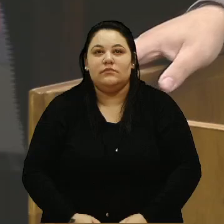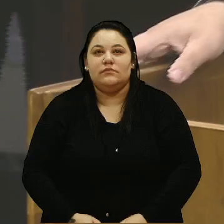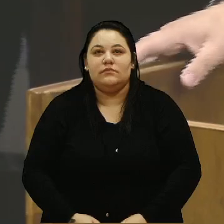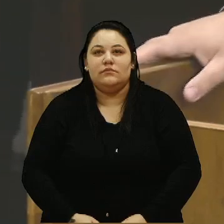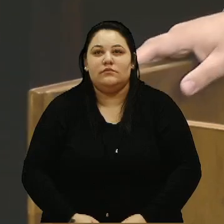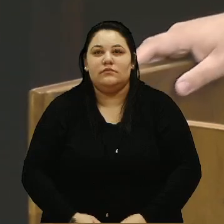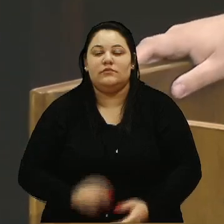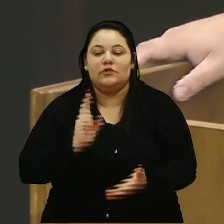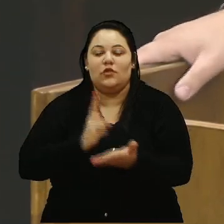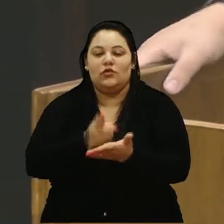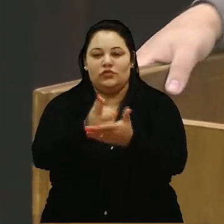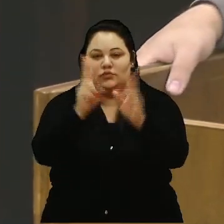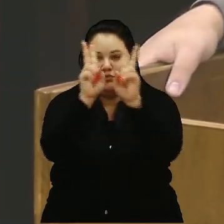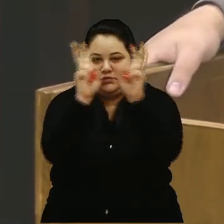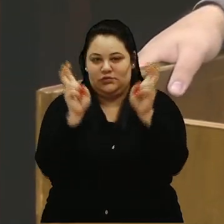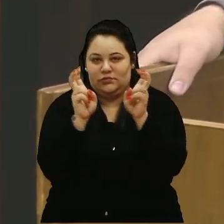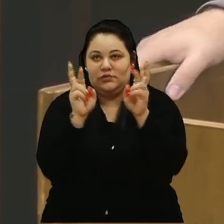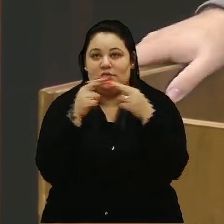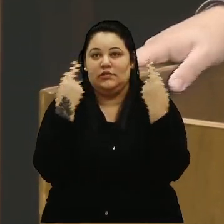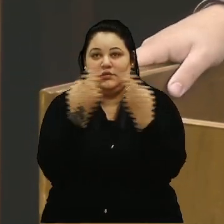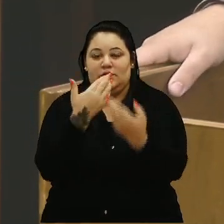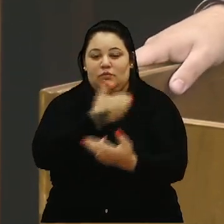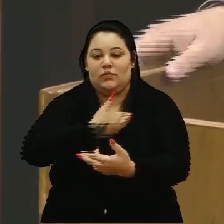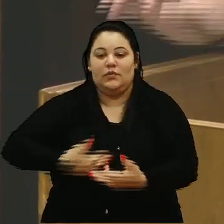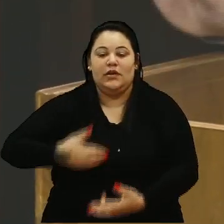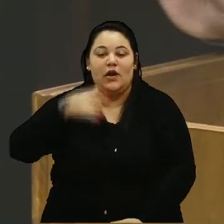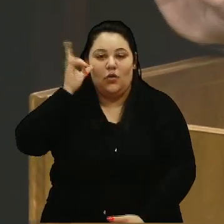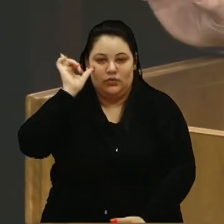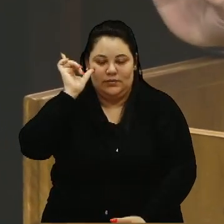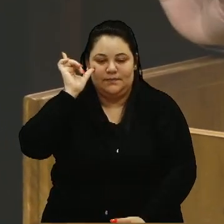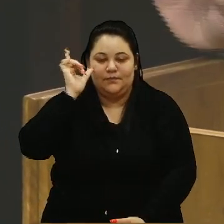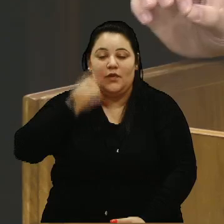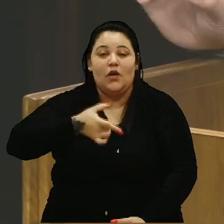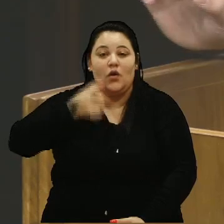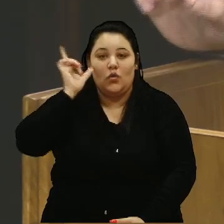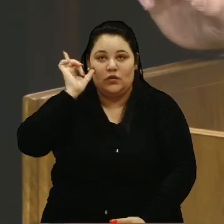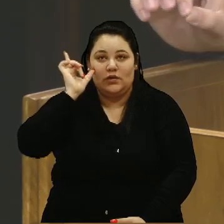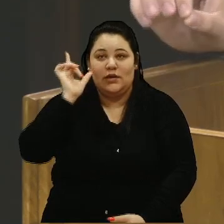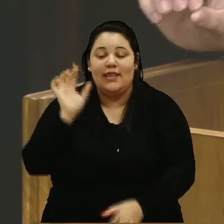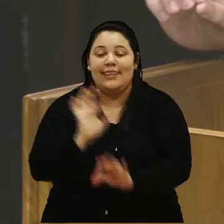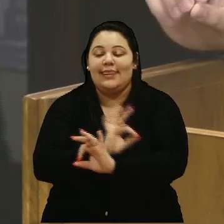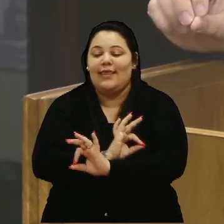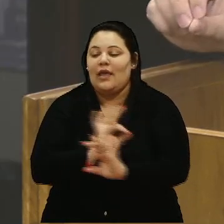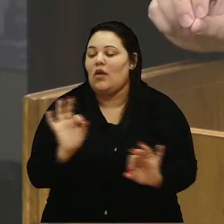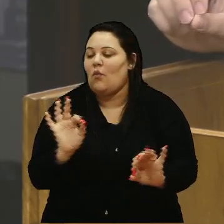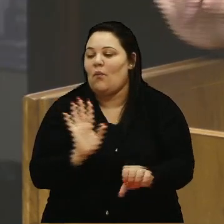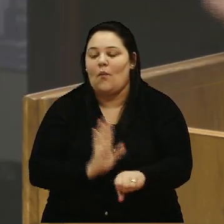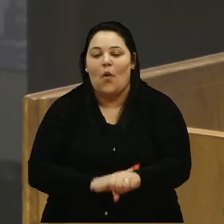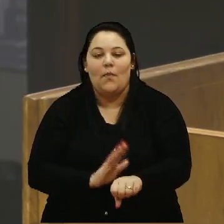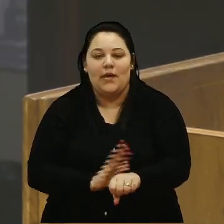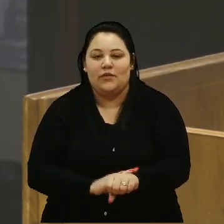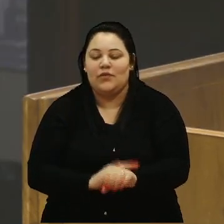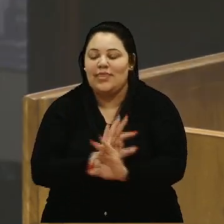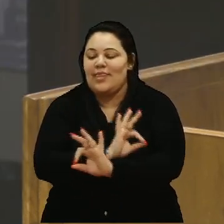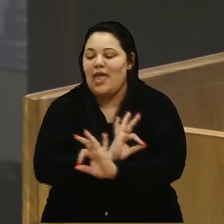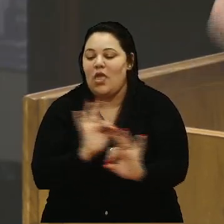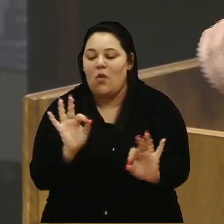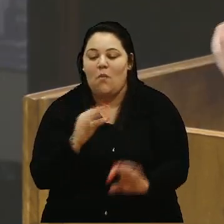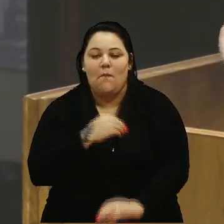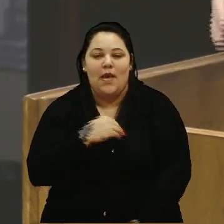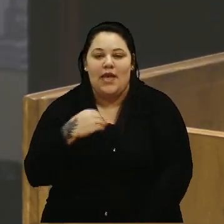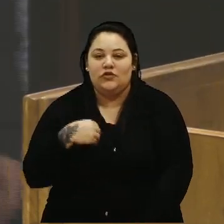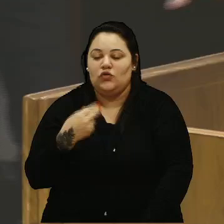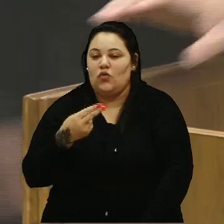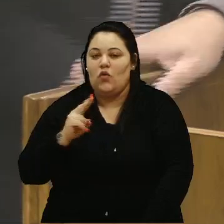Seguindo esse assunto da audiência pública de ontem, em nenhum momento, nenhum dos especialistas, nenhum dos